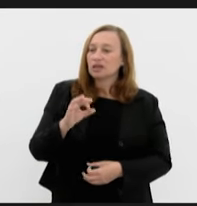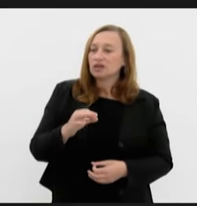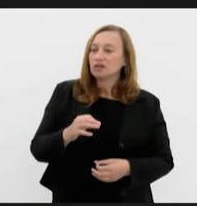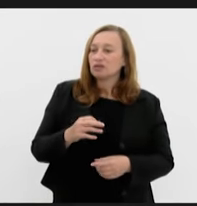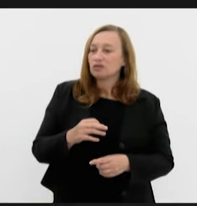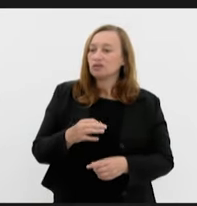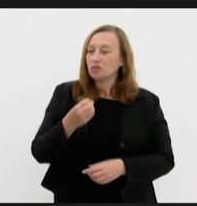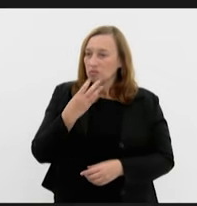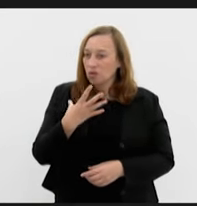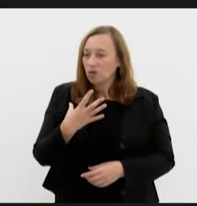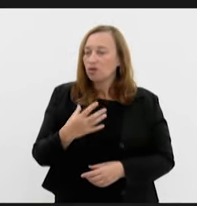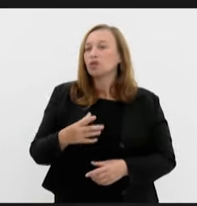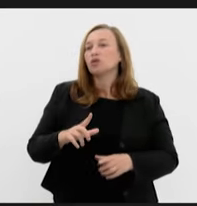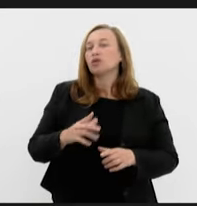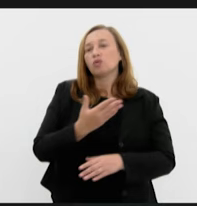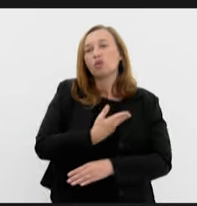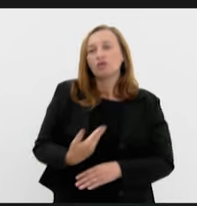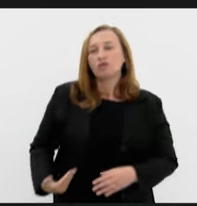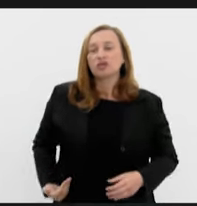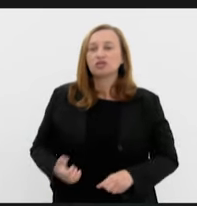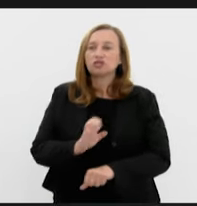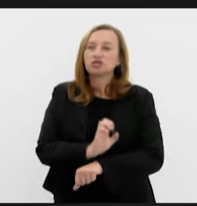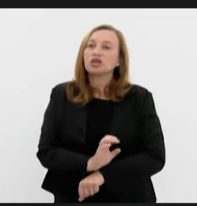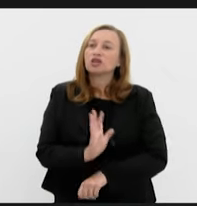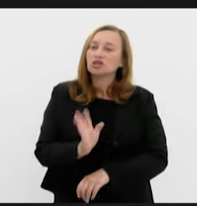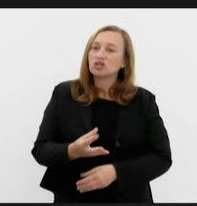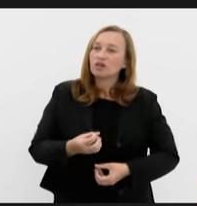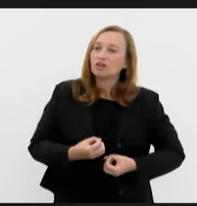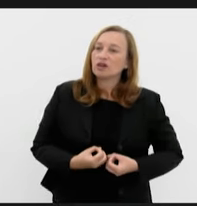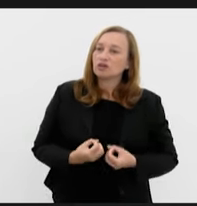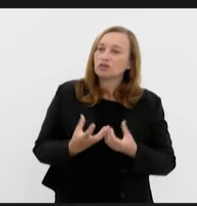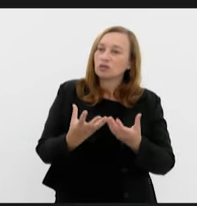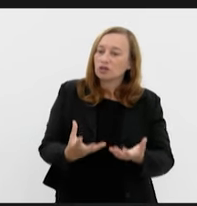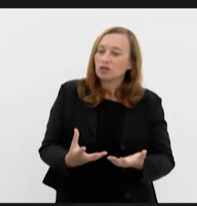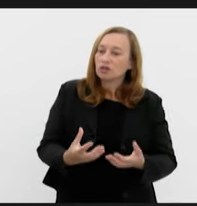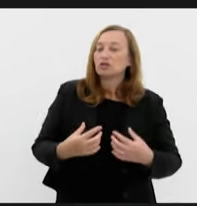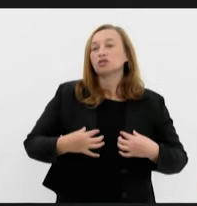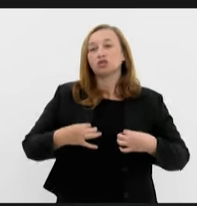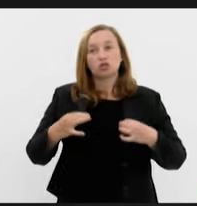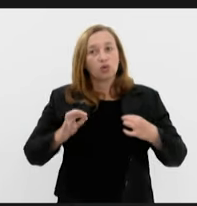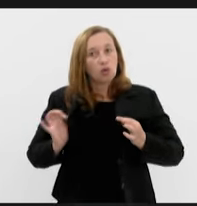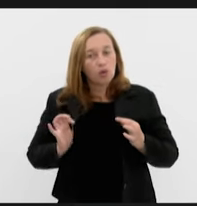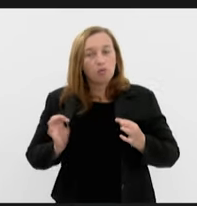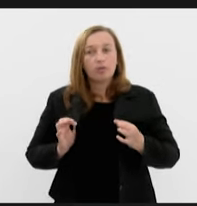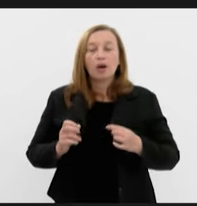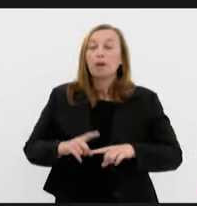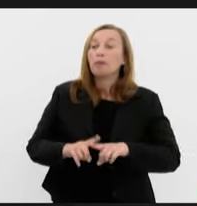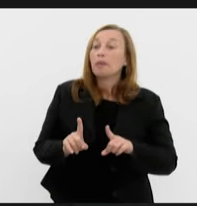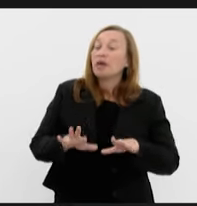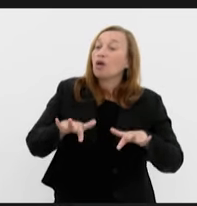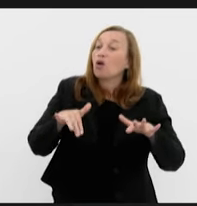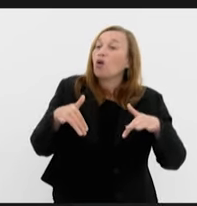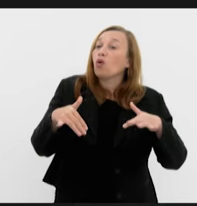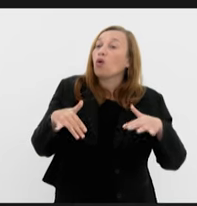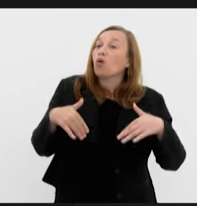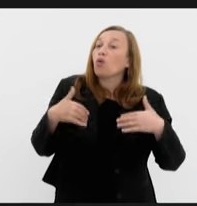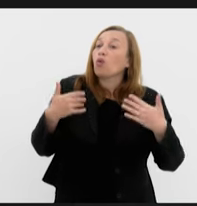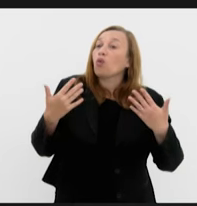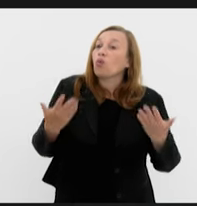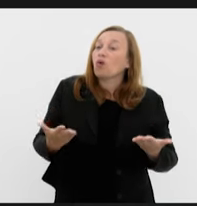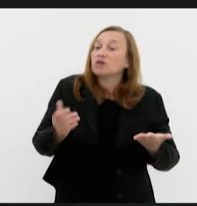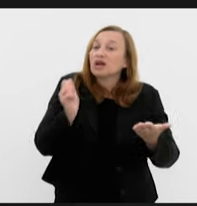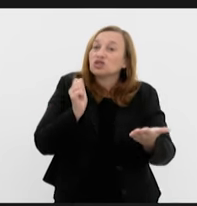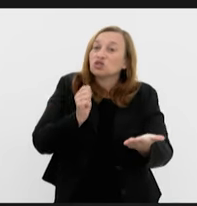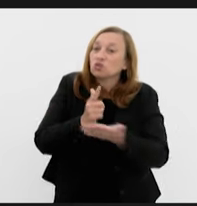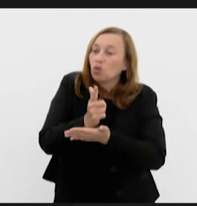o governo do estado ele já faz a doação dos seus uniformes mas quando essas compras